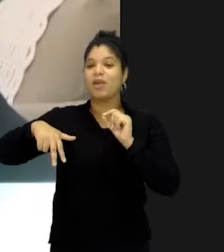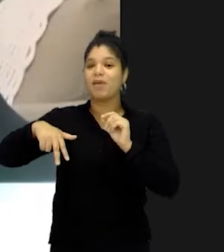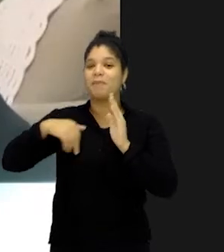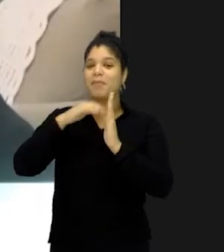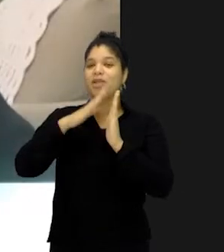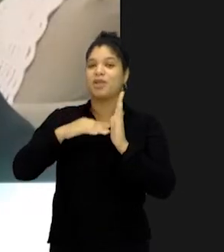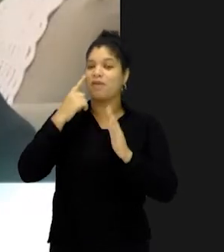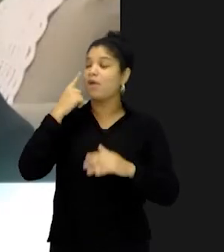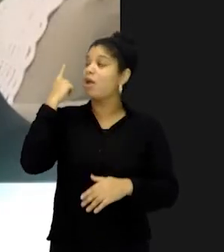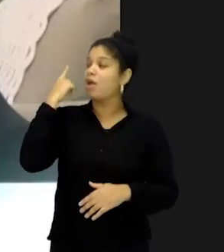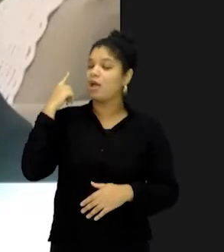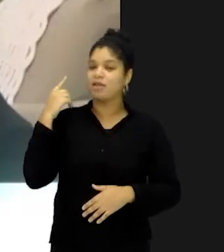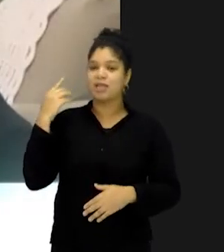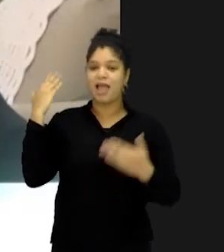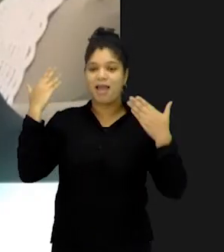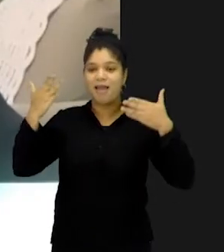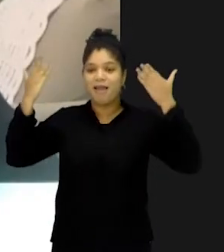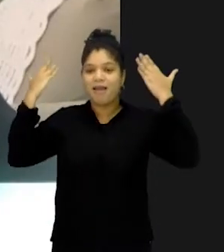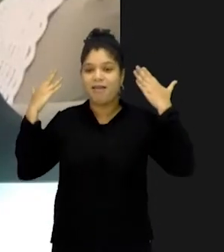né? São o trabalho